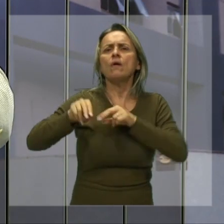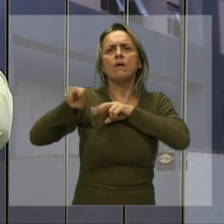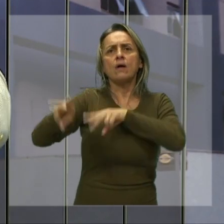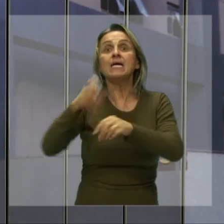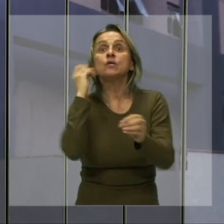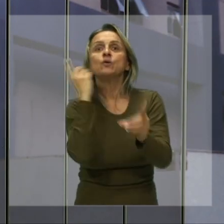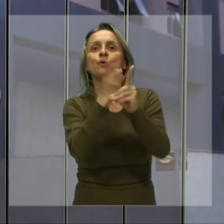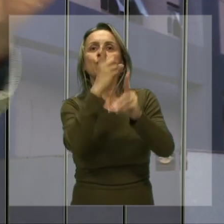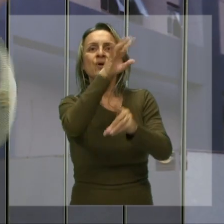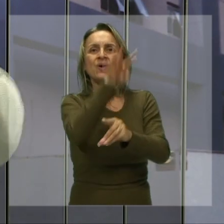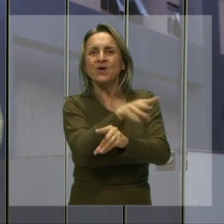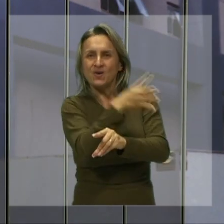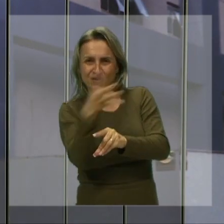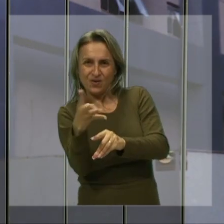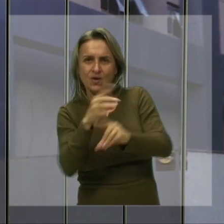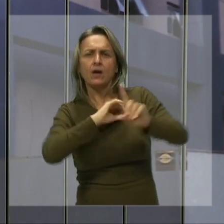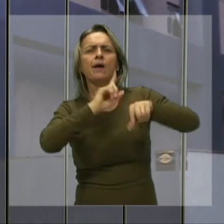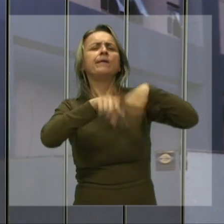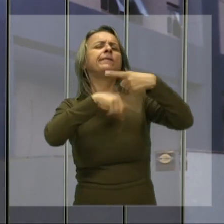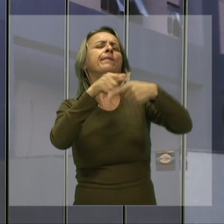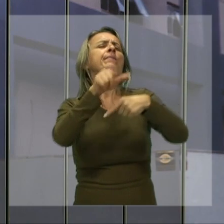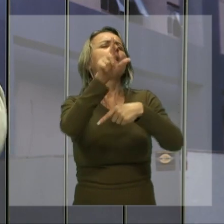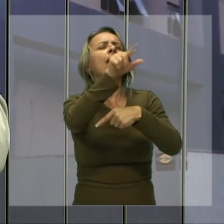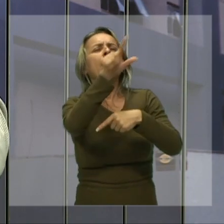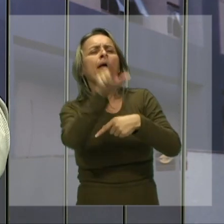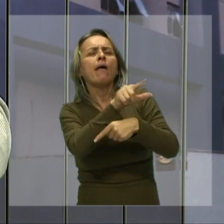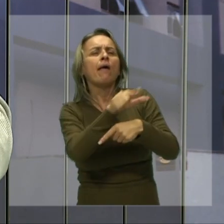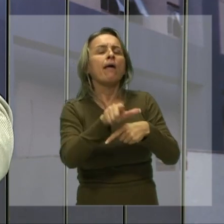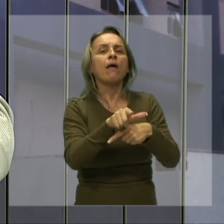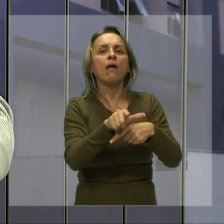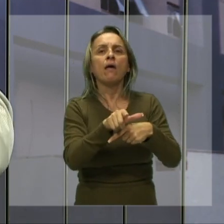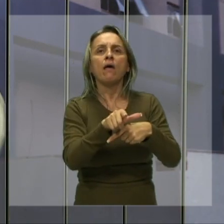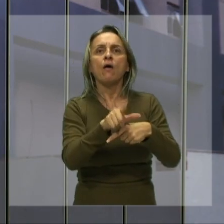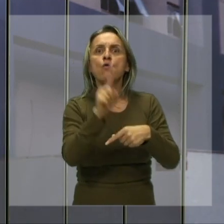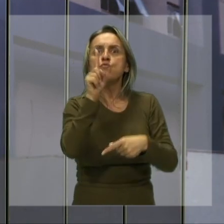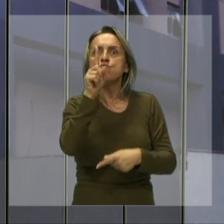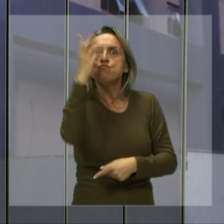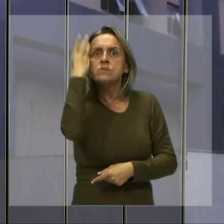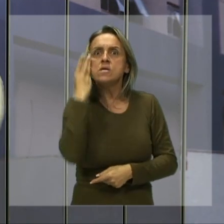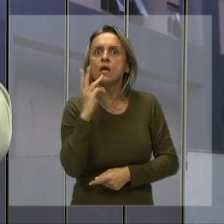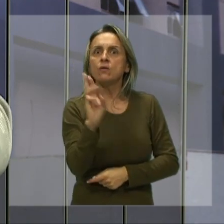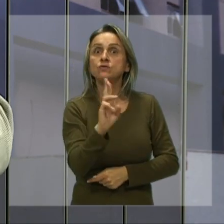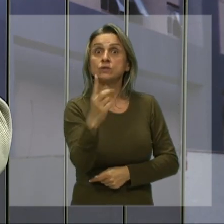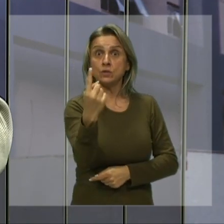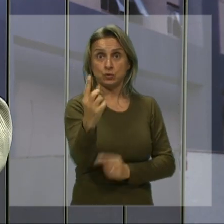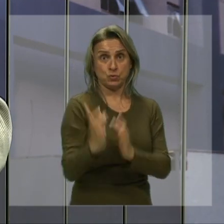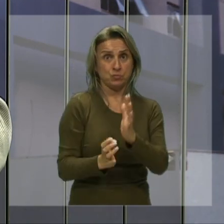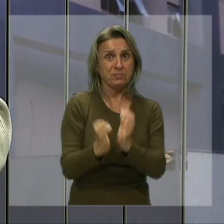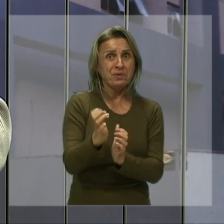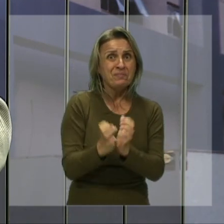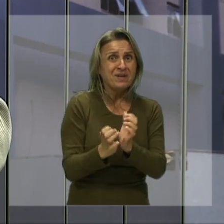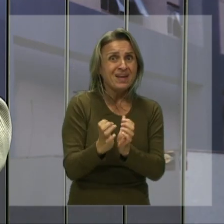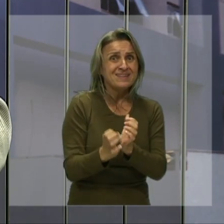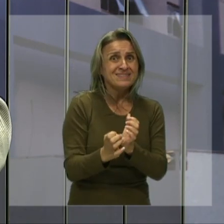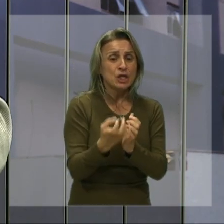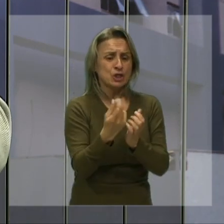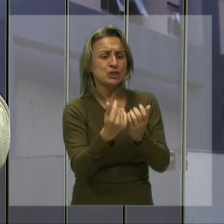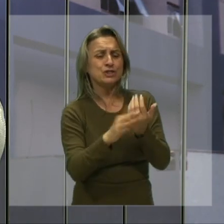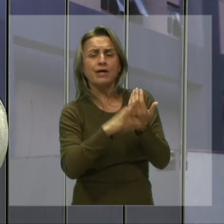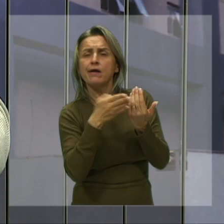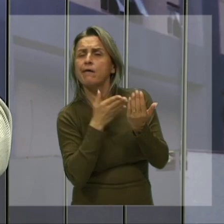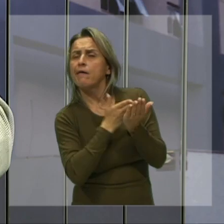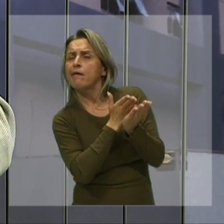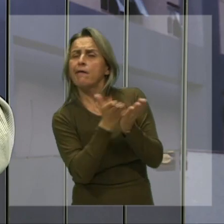uma tabela que depois eles cruzaram os dados e bateu com as doações. R$1 milhão, só uma empresa dessa. Então,